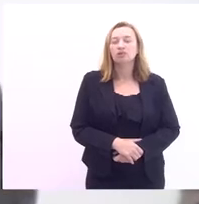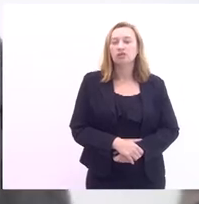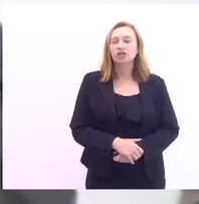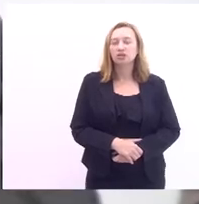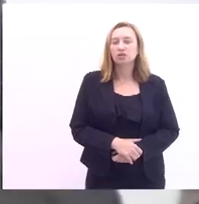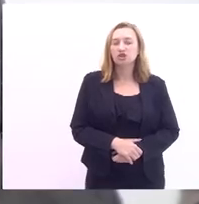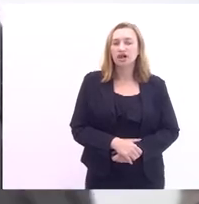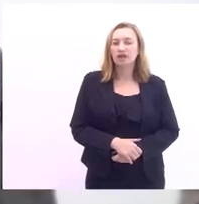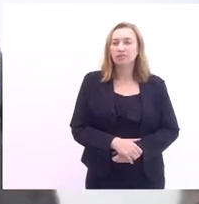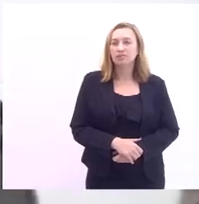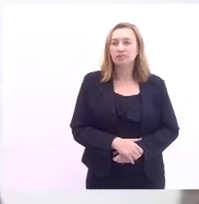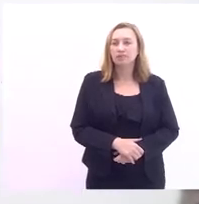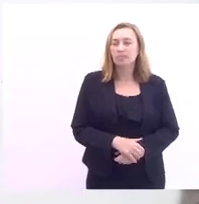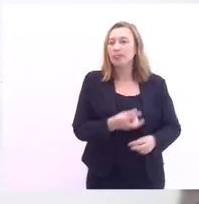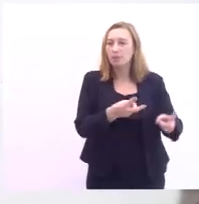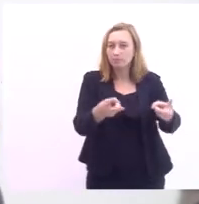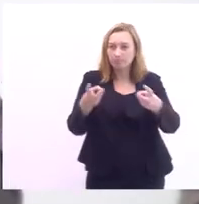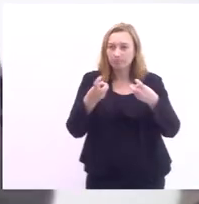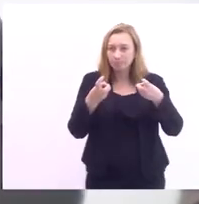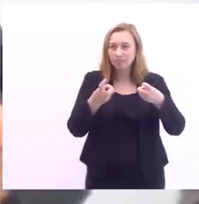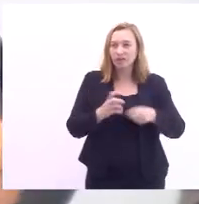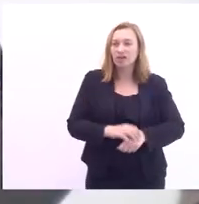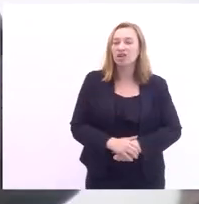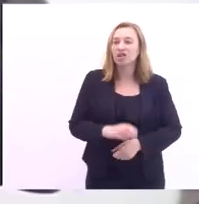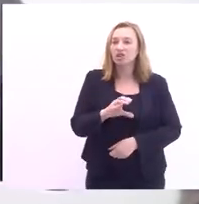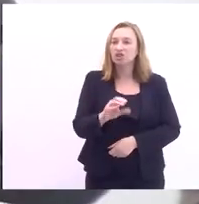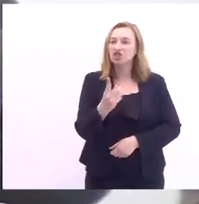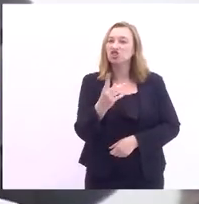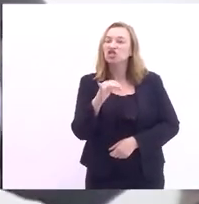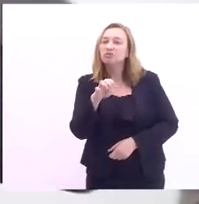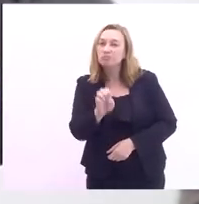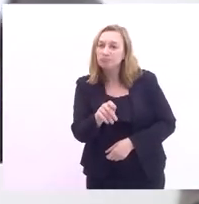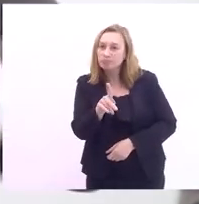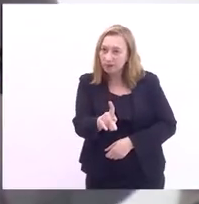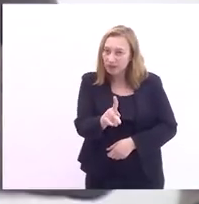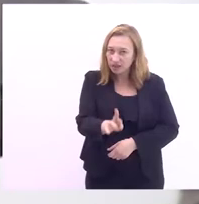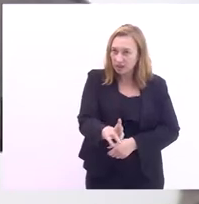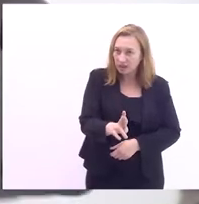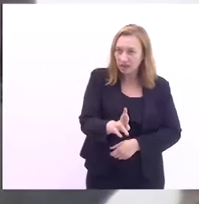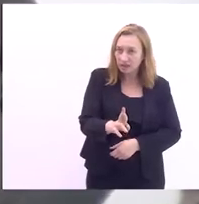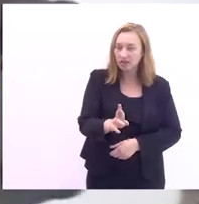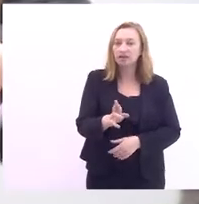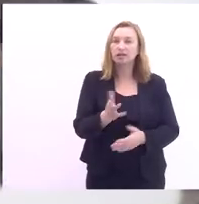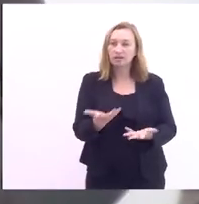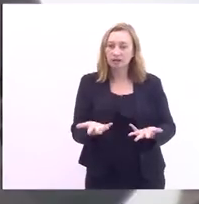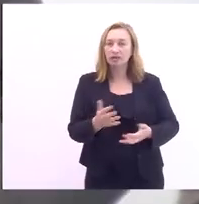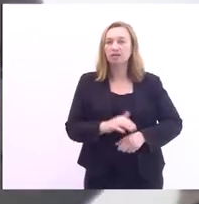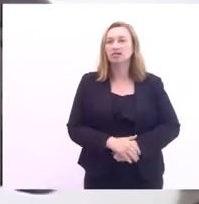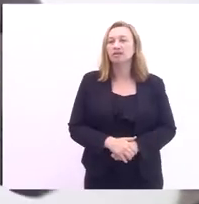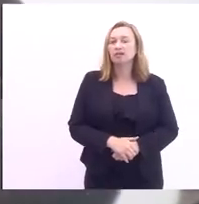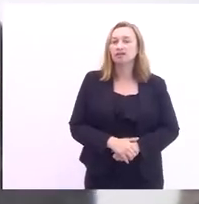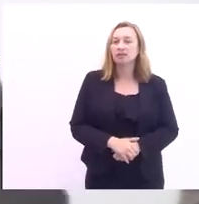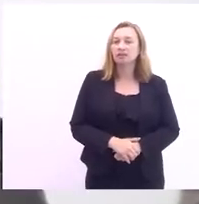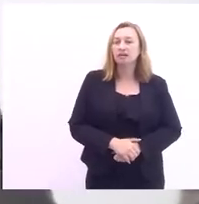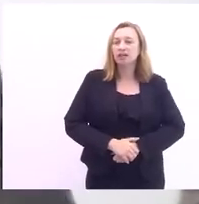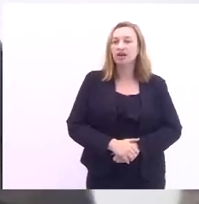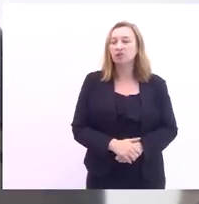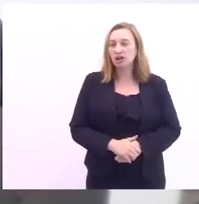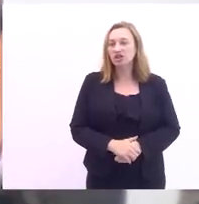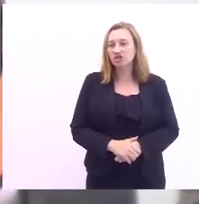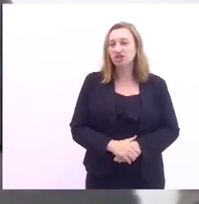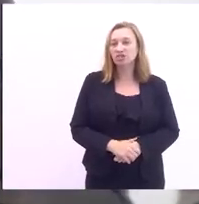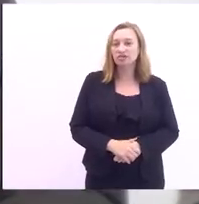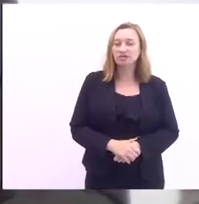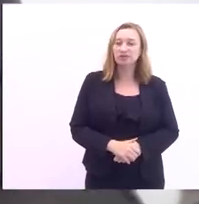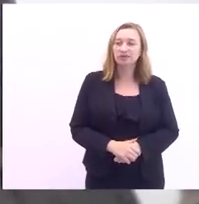uma observação somente. Tem os chips, né, que era a medição eletrônica centralizada. É um tema que não